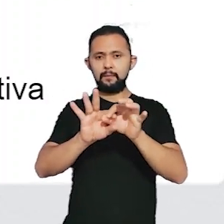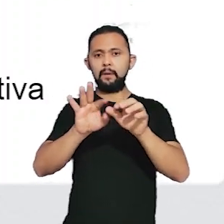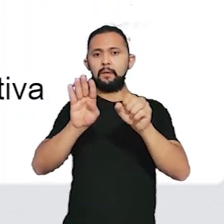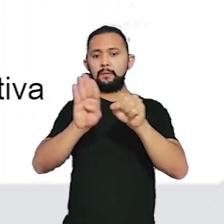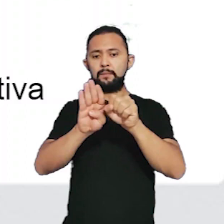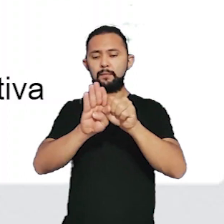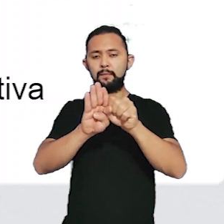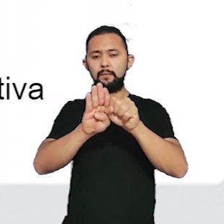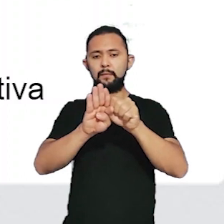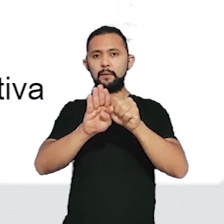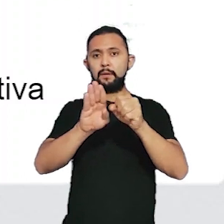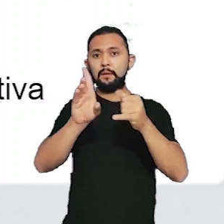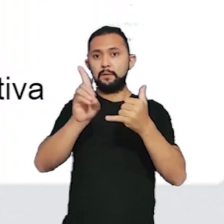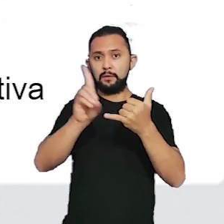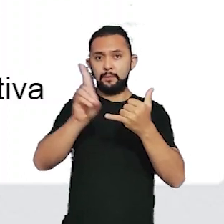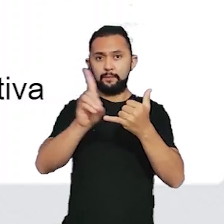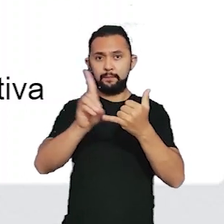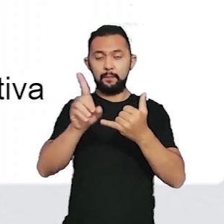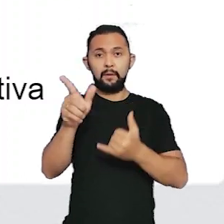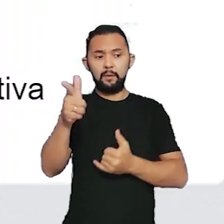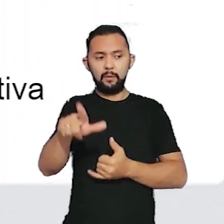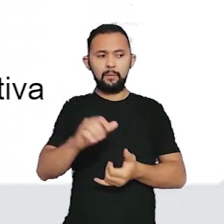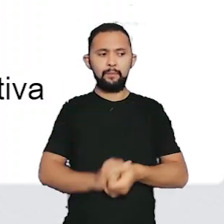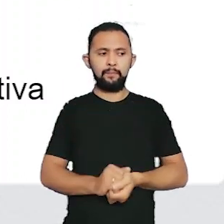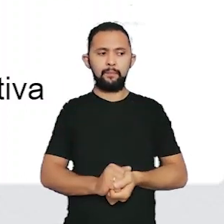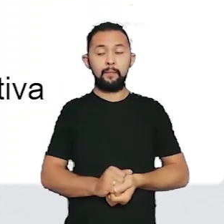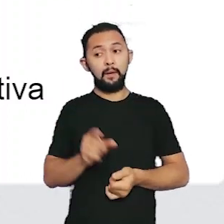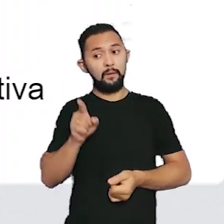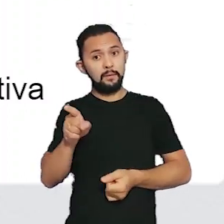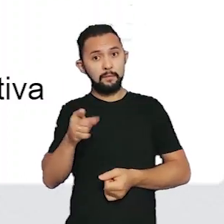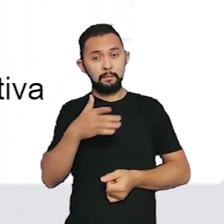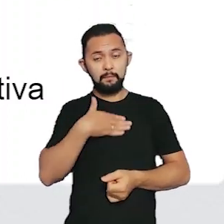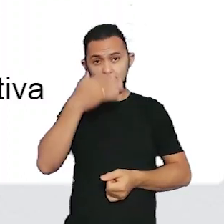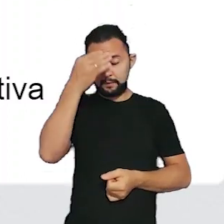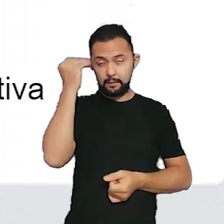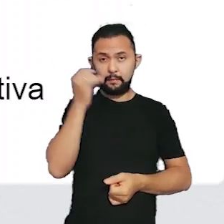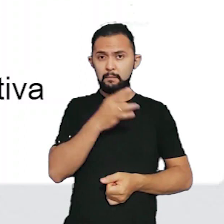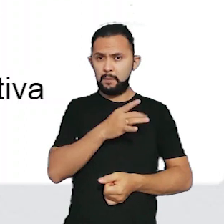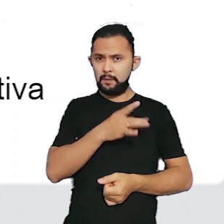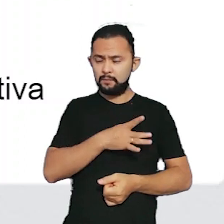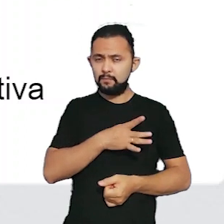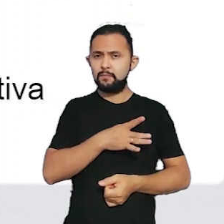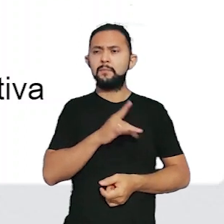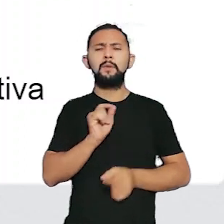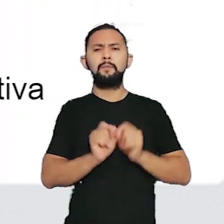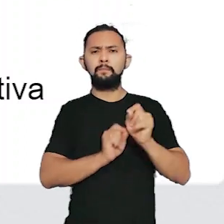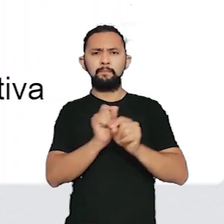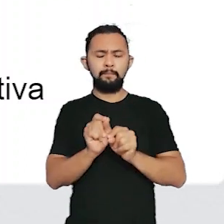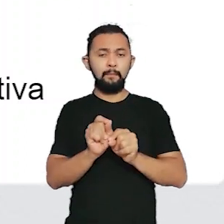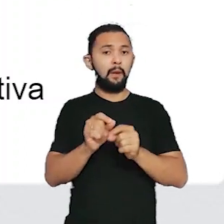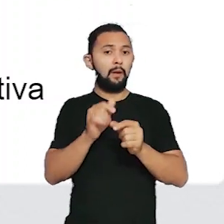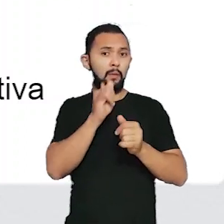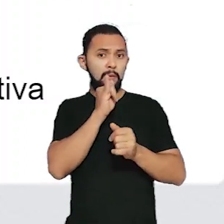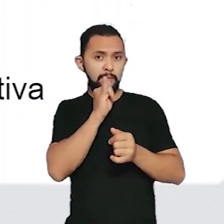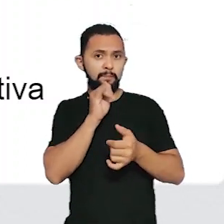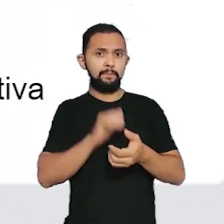direta. Na segunda oração, de que você me esquecesse. Quem tem medo de alguma coisa,